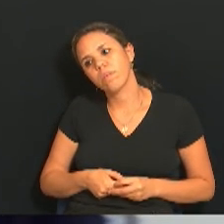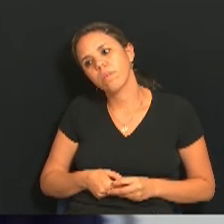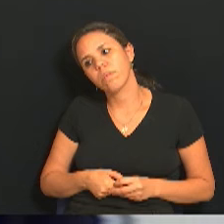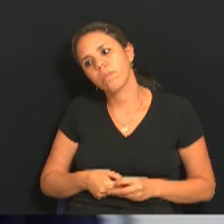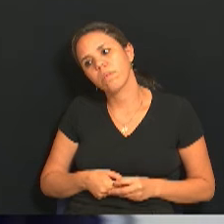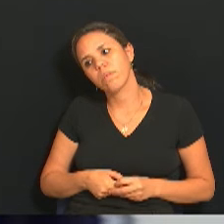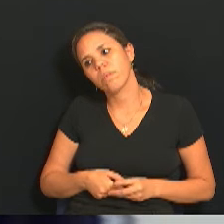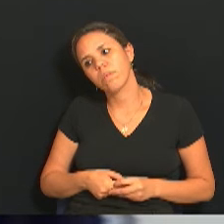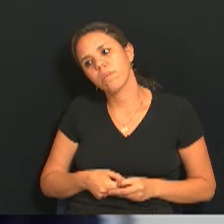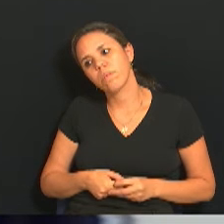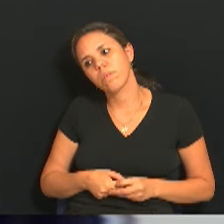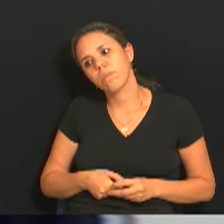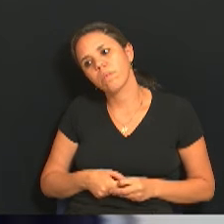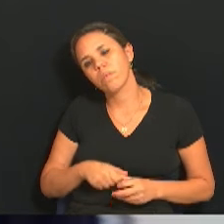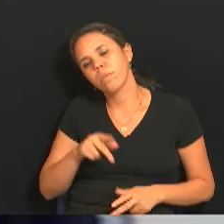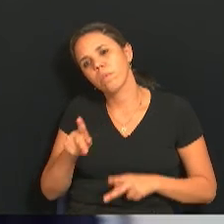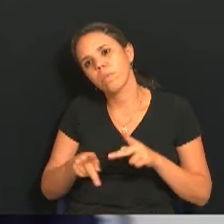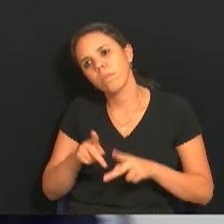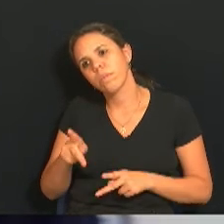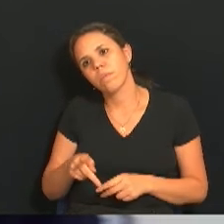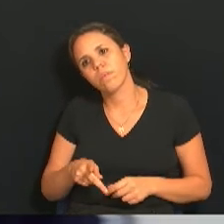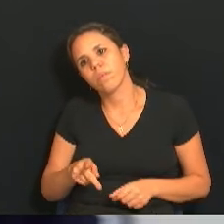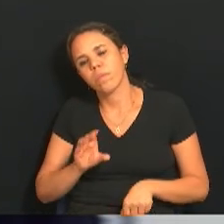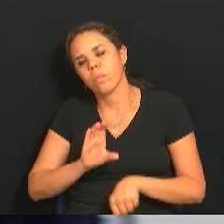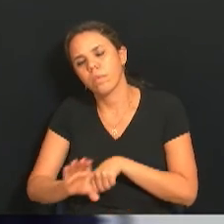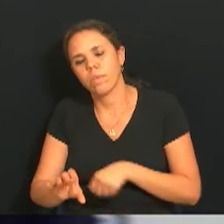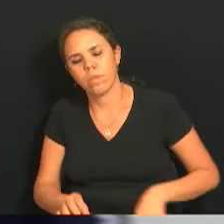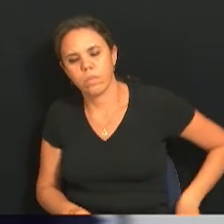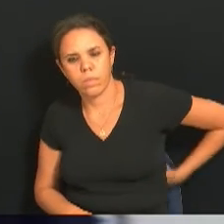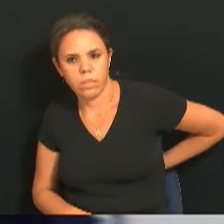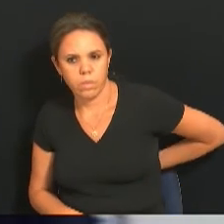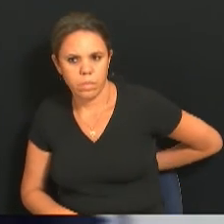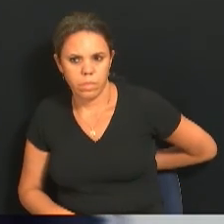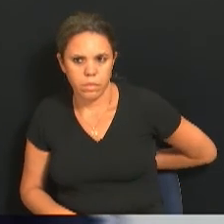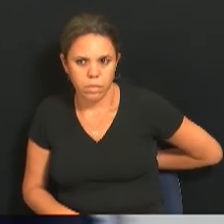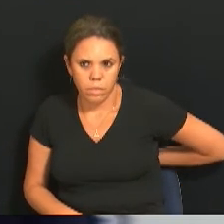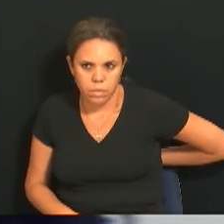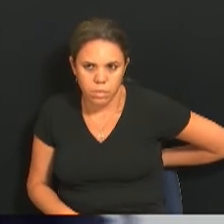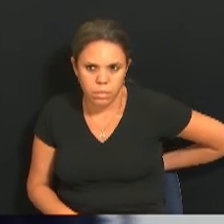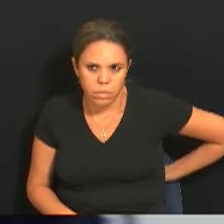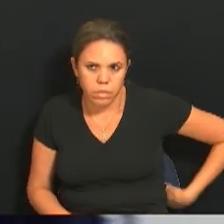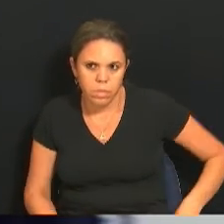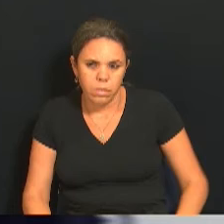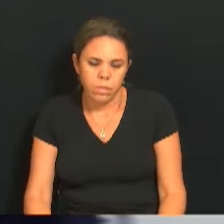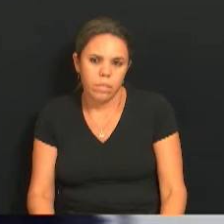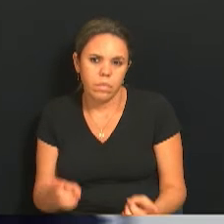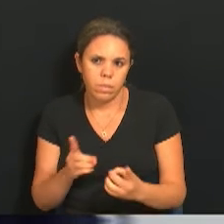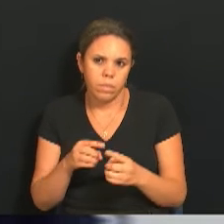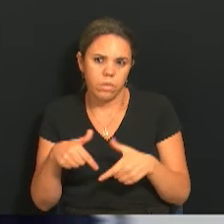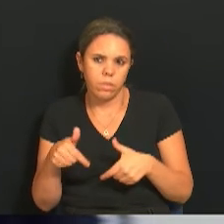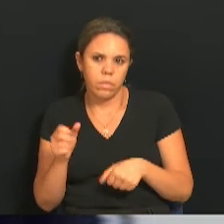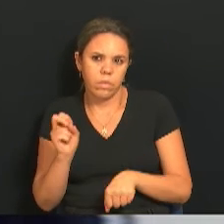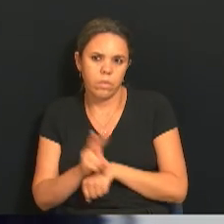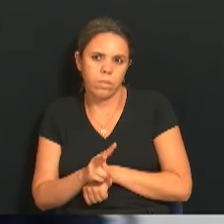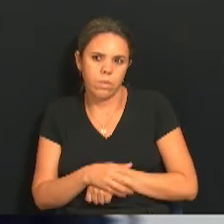Pegando uma dessas pessoas aí com qualificação para fazer um serviço, dar emprego para essas